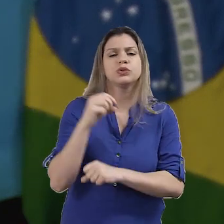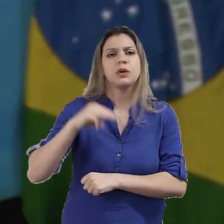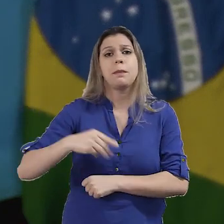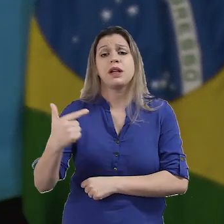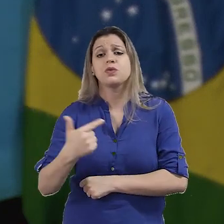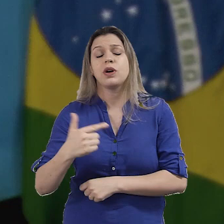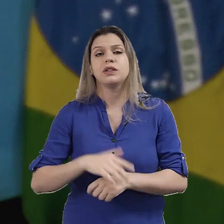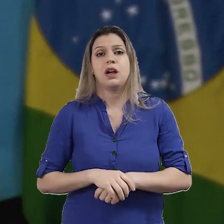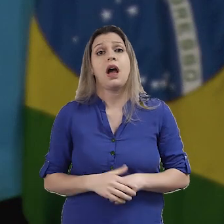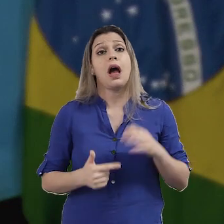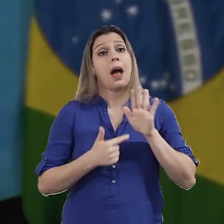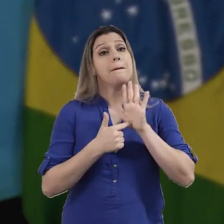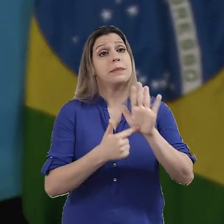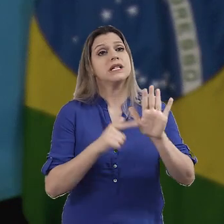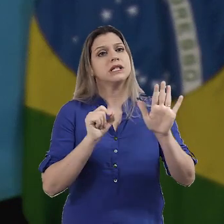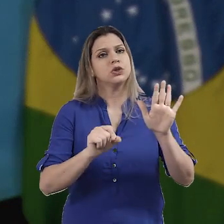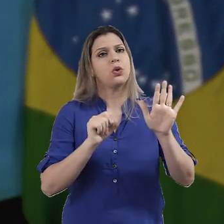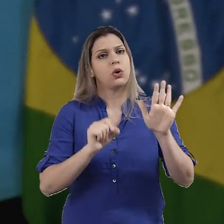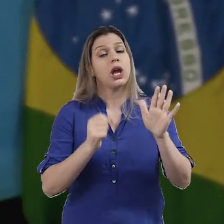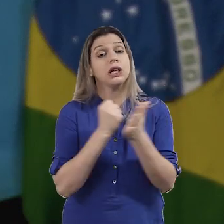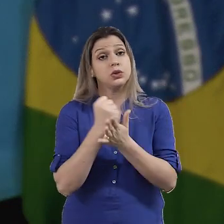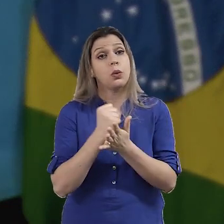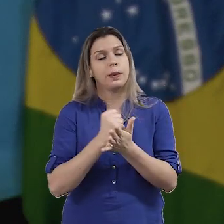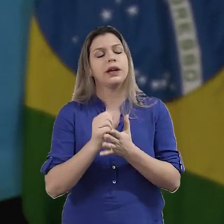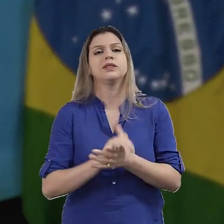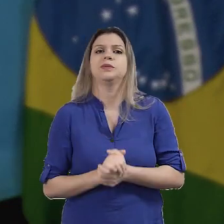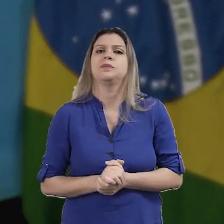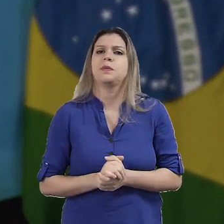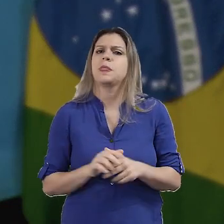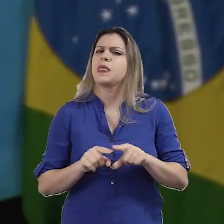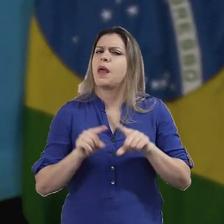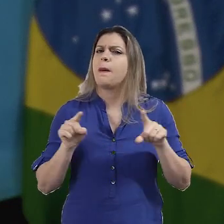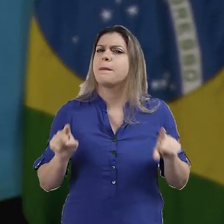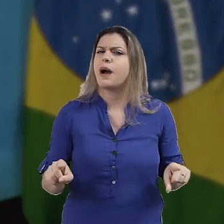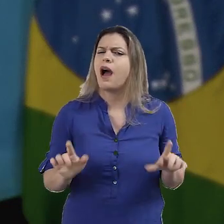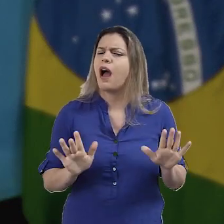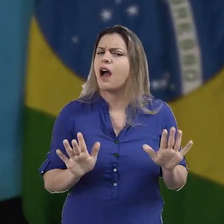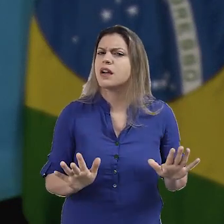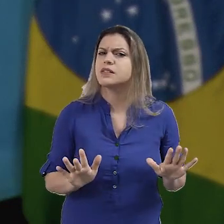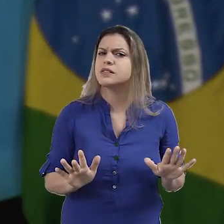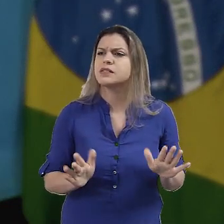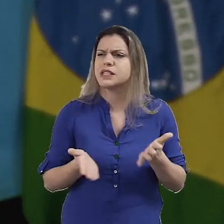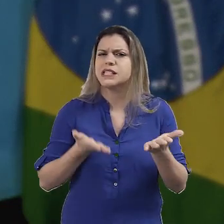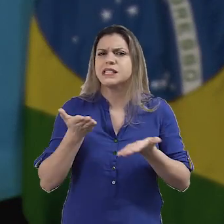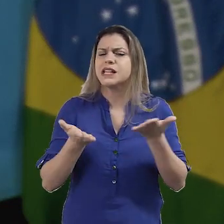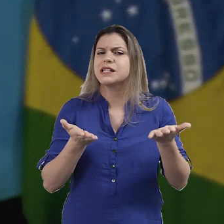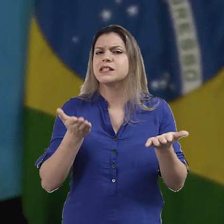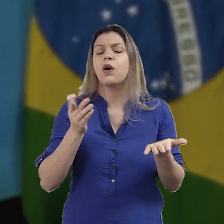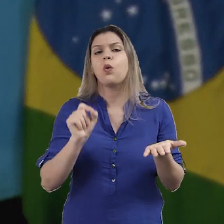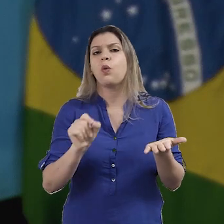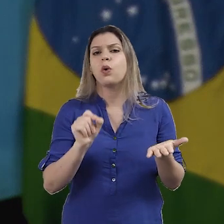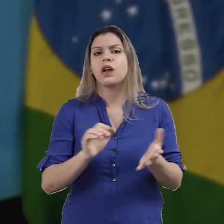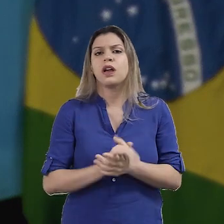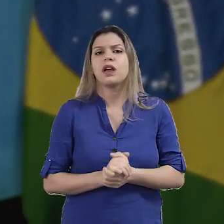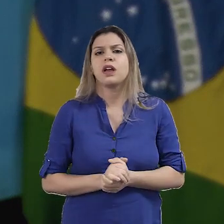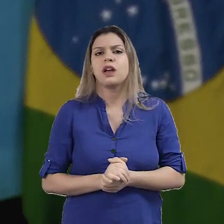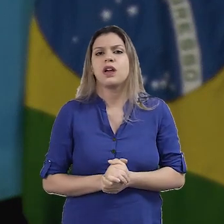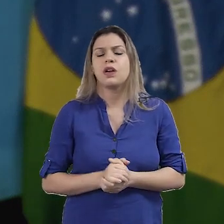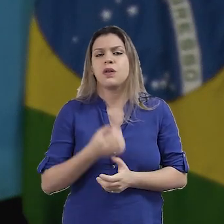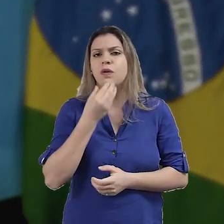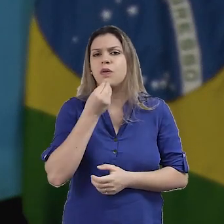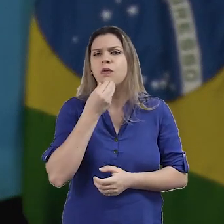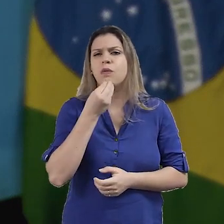metros quadrados, e ela apresentou esses documentos. Só que no momento da licitação,